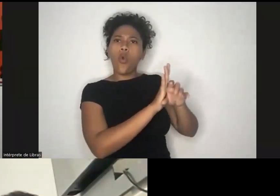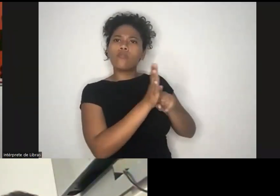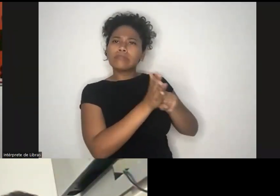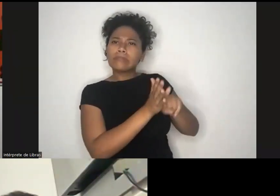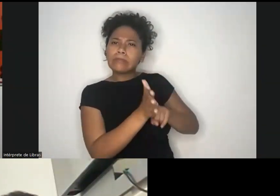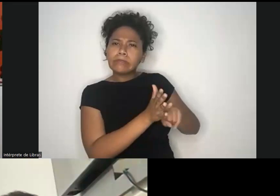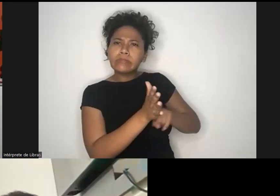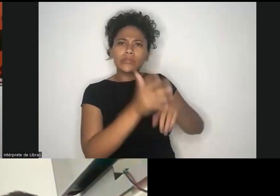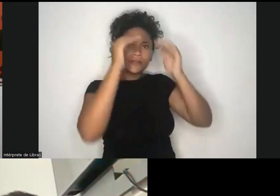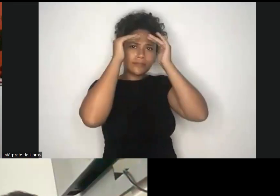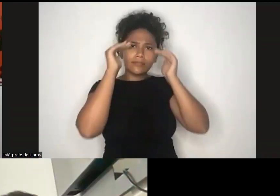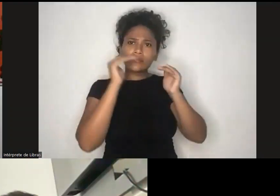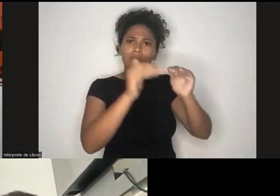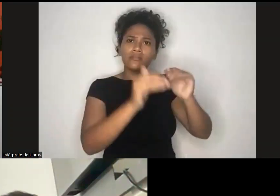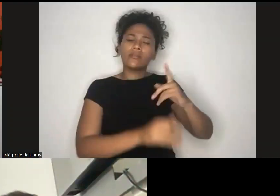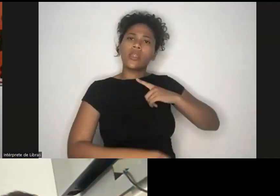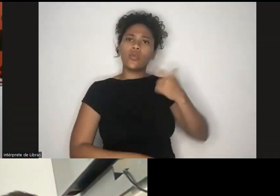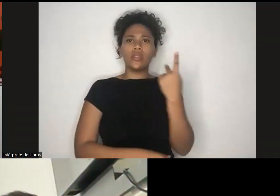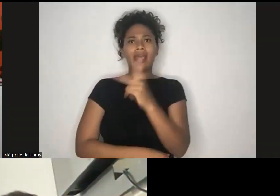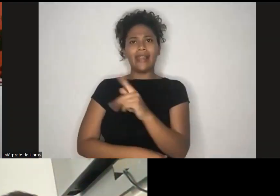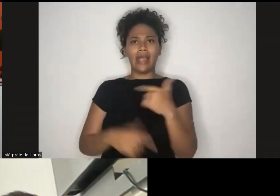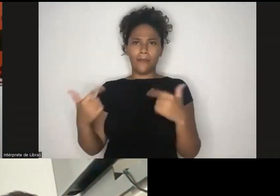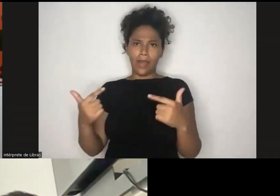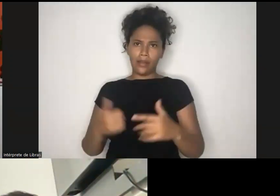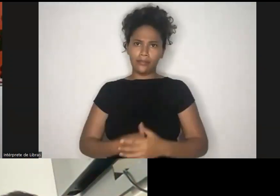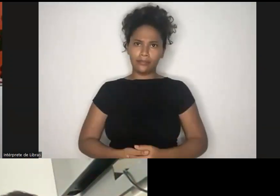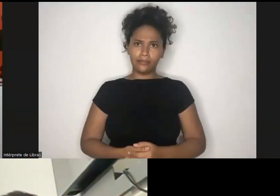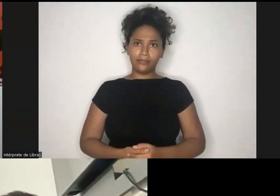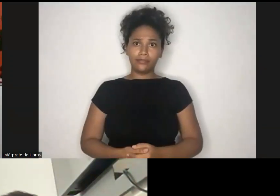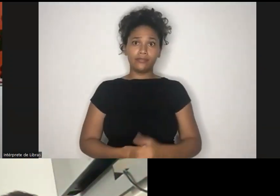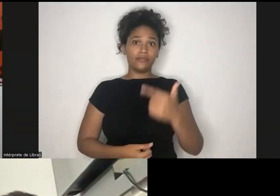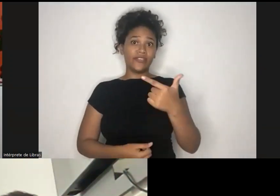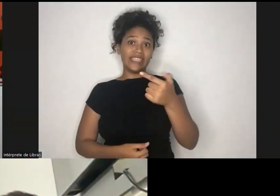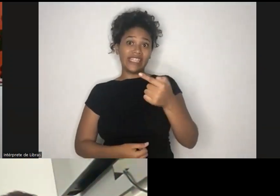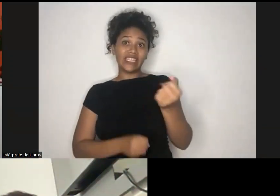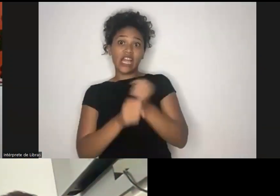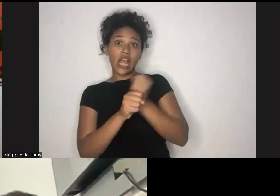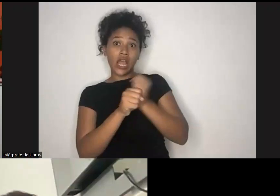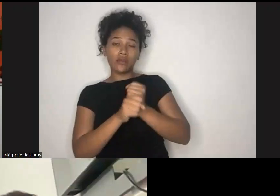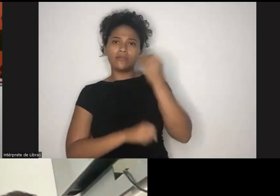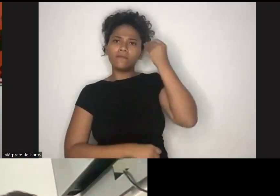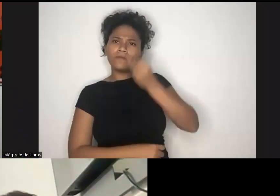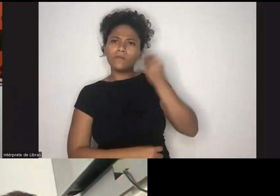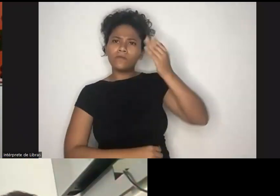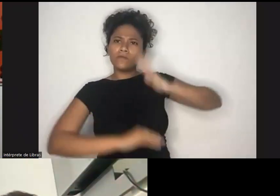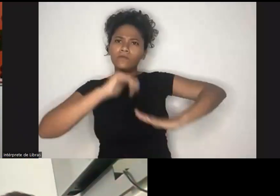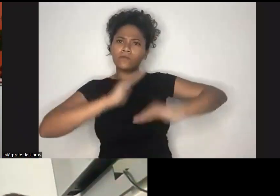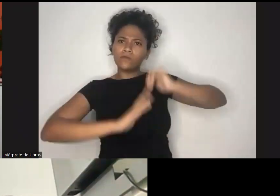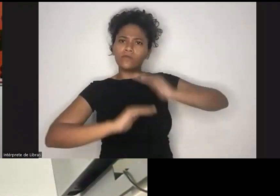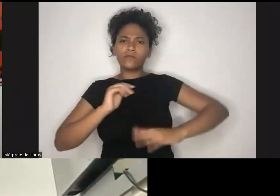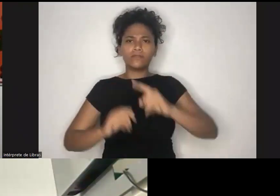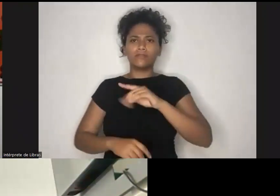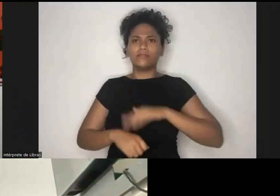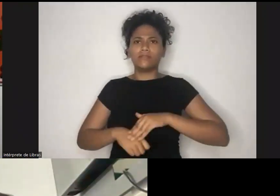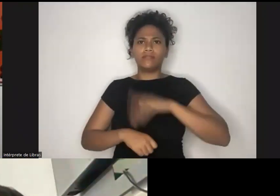em respeito a tudo que envolve seu trabalho ao longo desses 27 anos de experiência profissional o André implementou